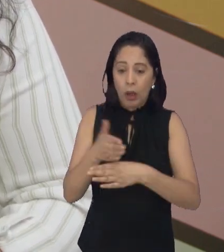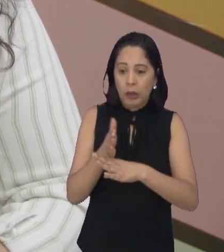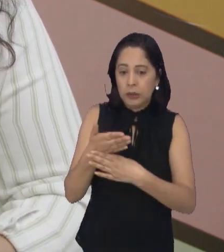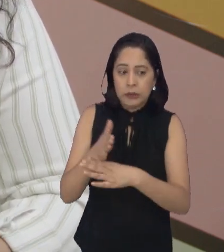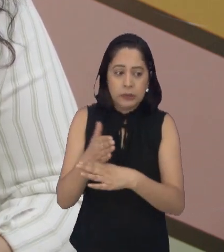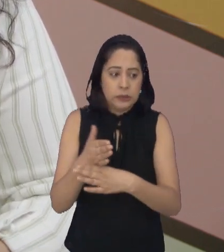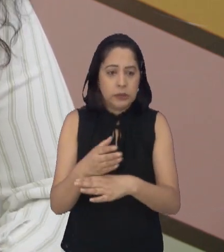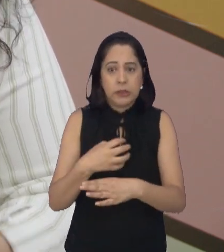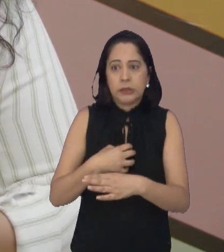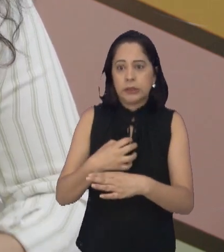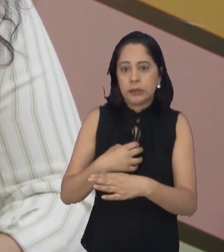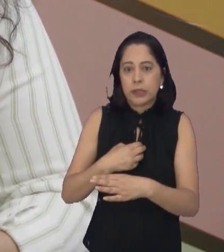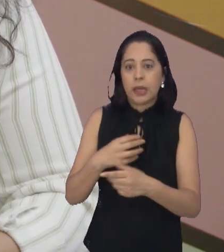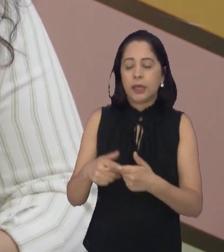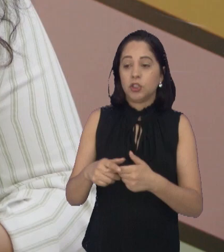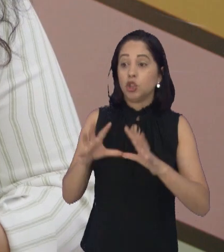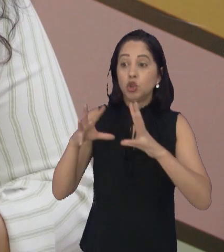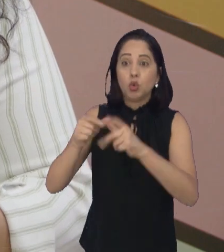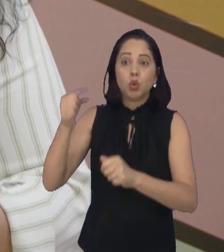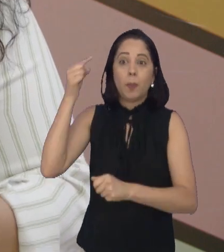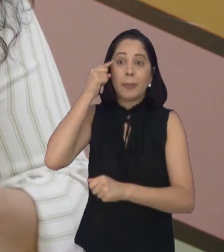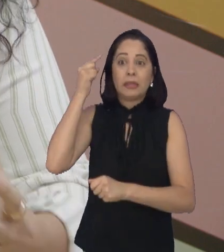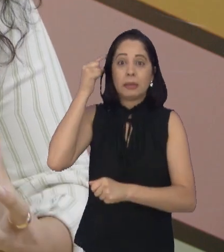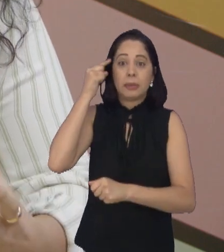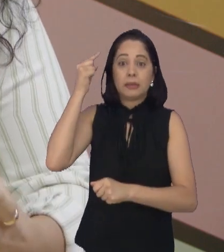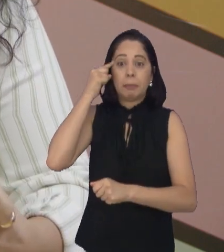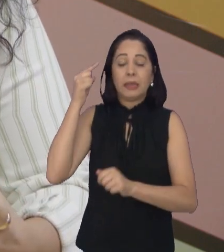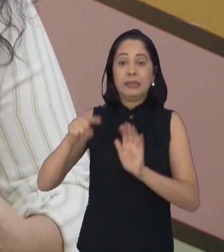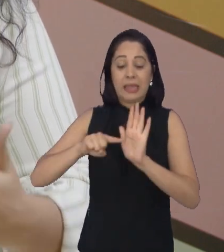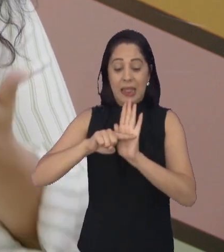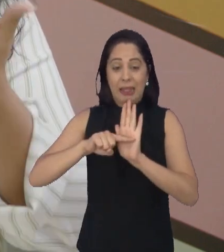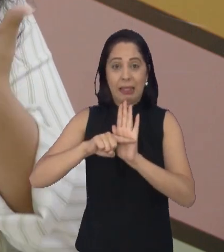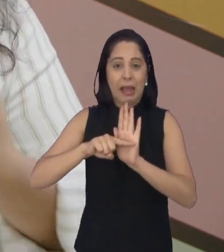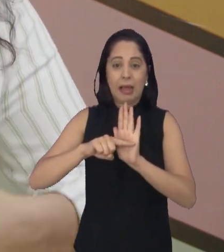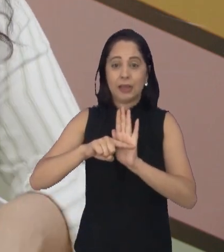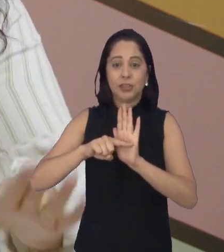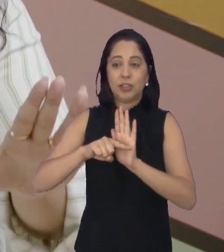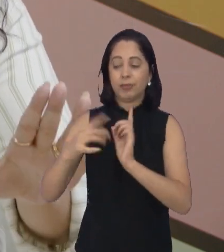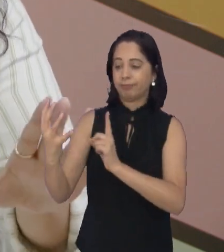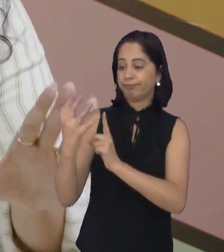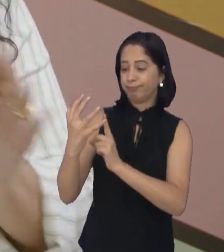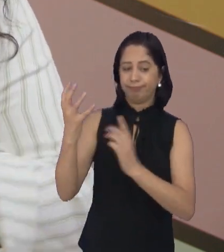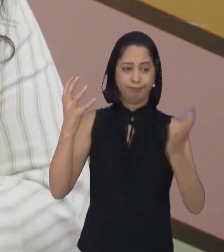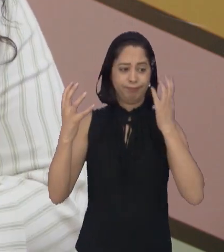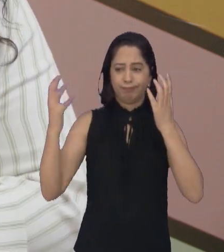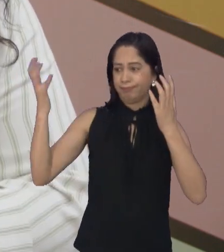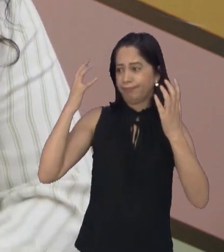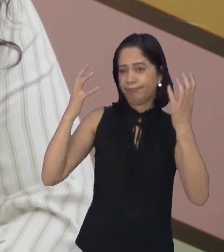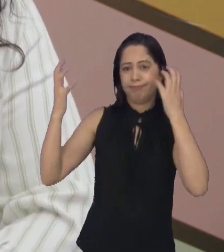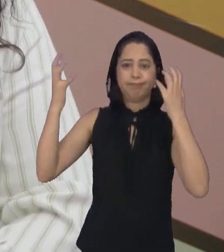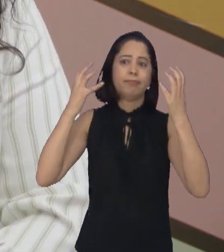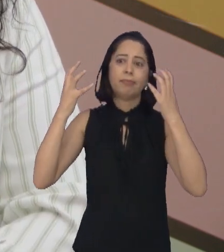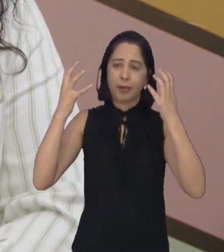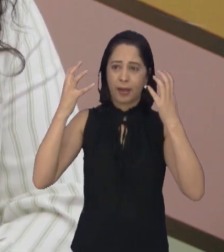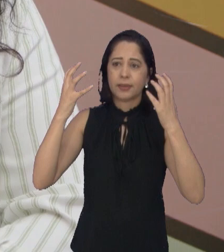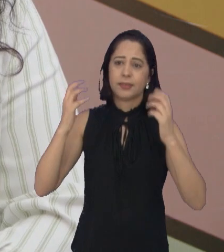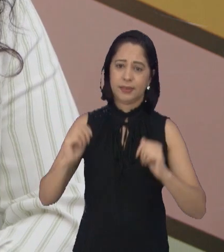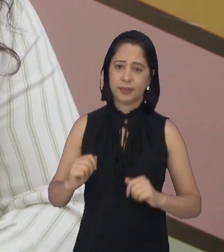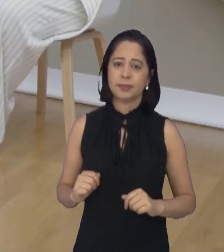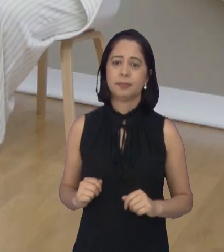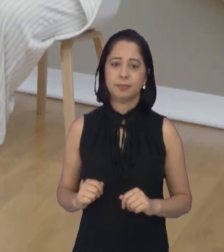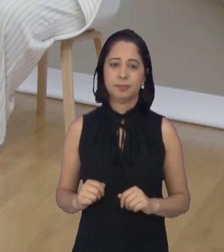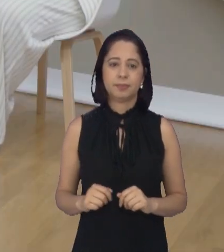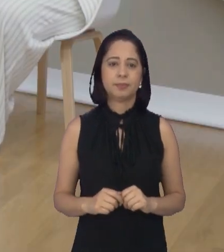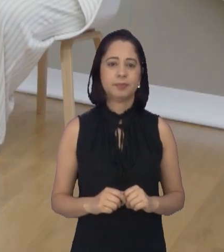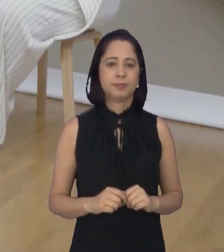concentrar e tudo que ela pensa, querendo ou não, se é uma coisa negativa, aquilo influencia todo o resto que você vai fazer dali pra frente. Com